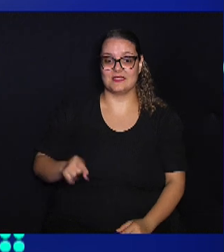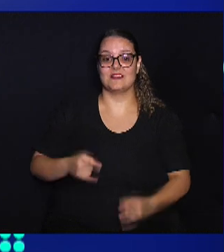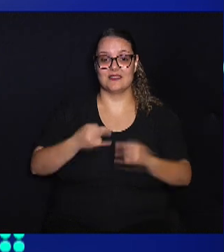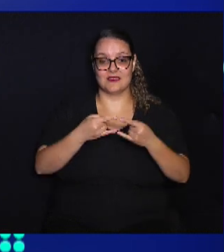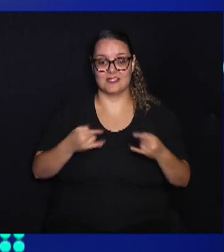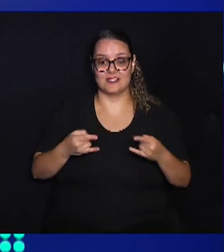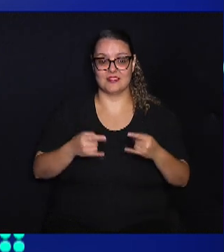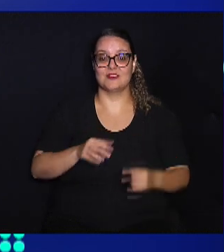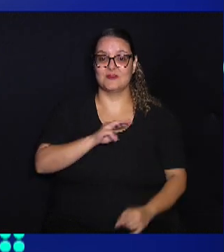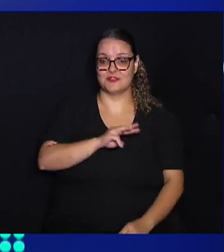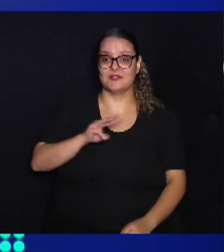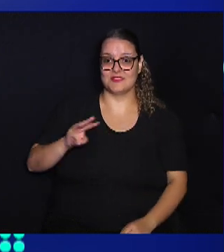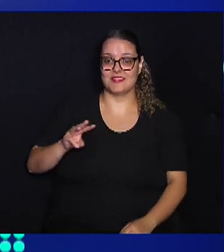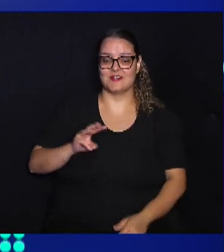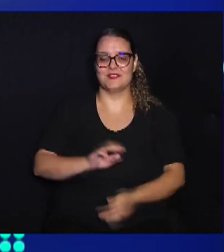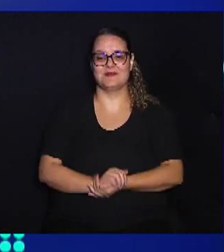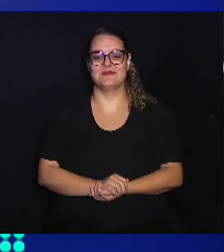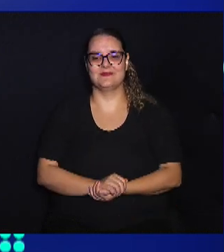Ingressos no site.